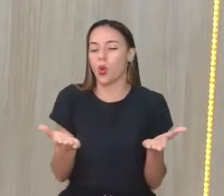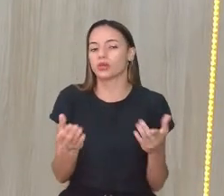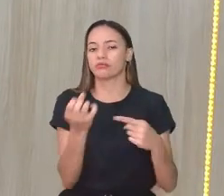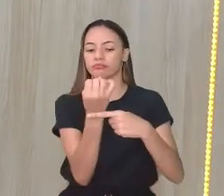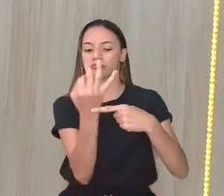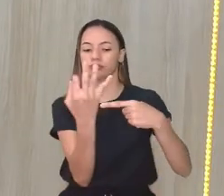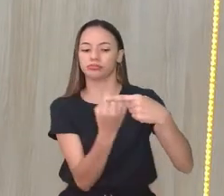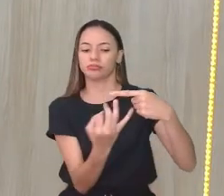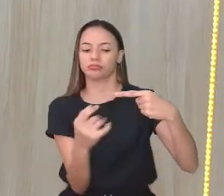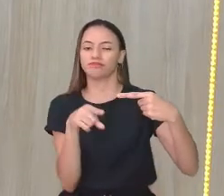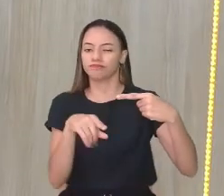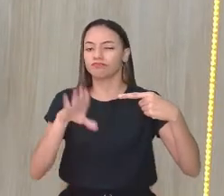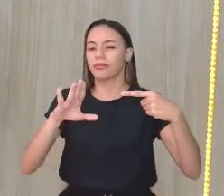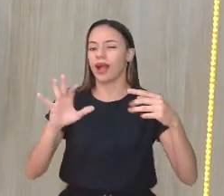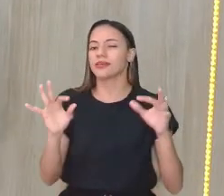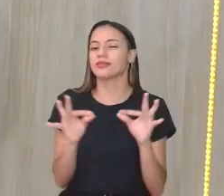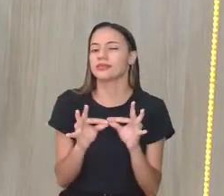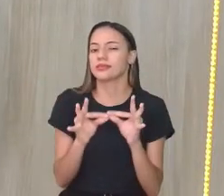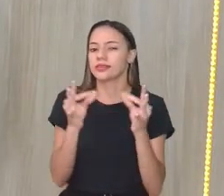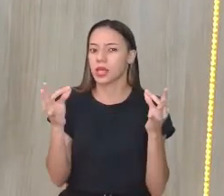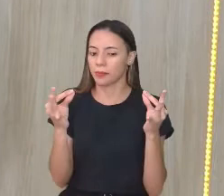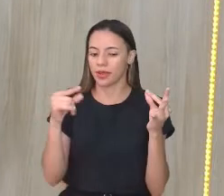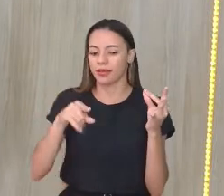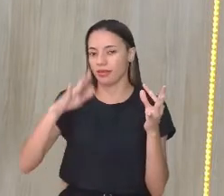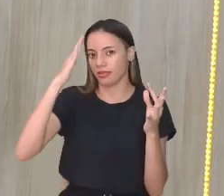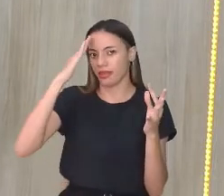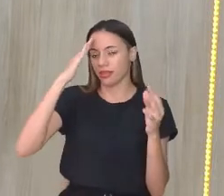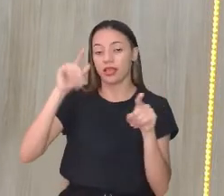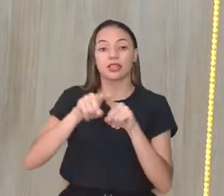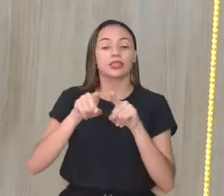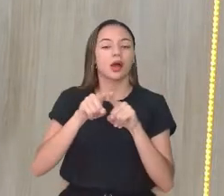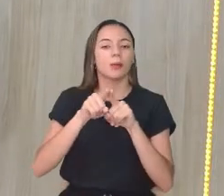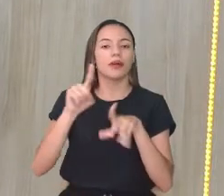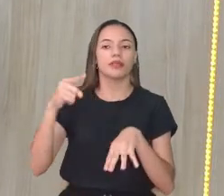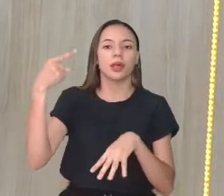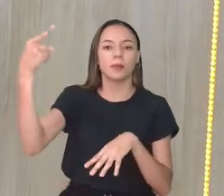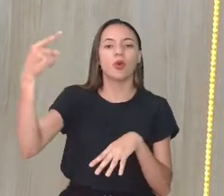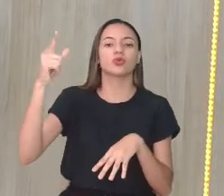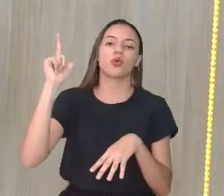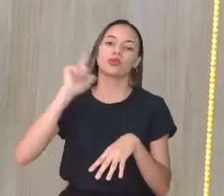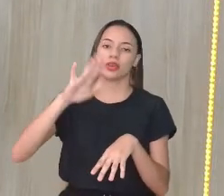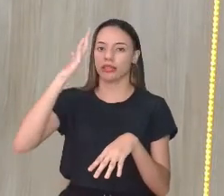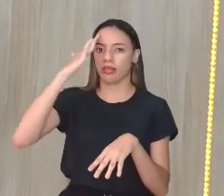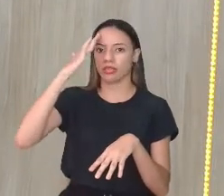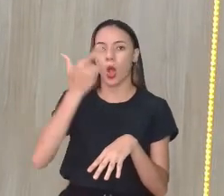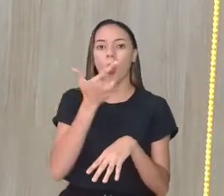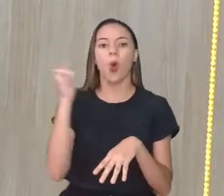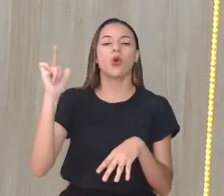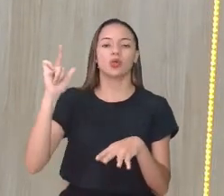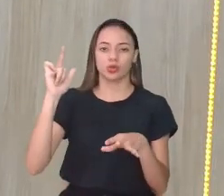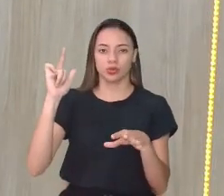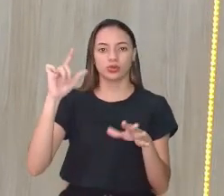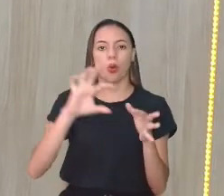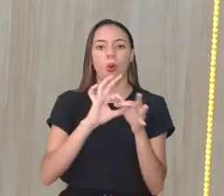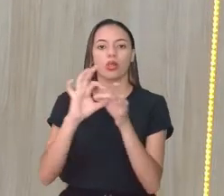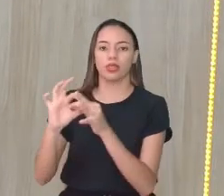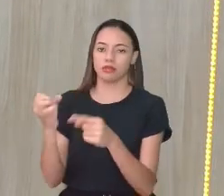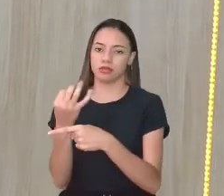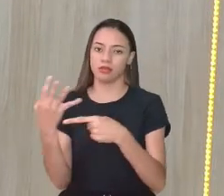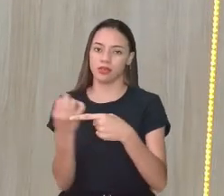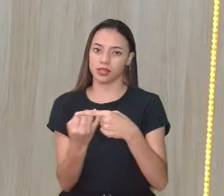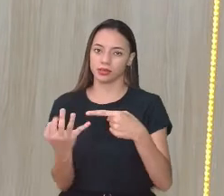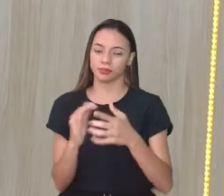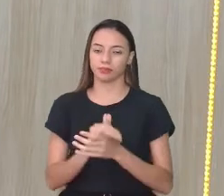mais simples de fração, vamos dizer assim, e a partir dela a gente conseguir chegar nas outras, tá certo? Então, quando a gente olha para uma